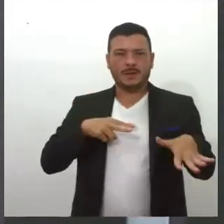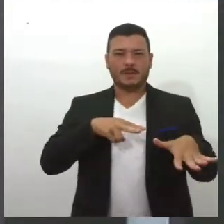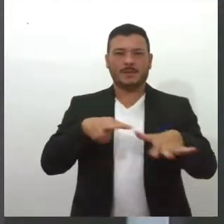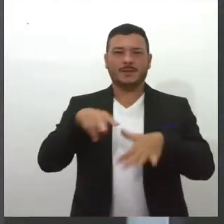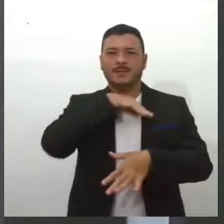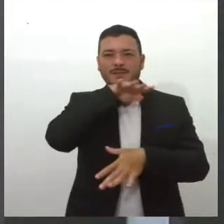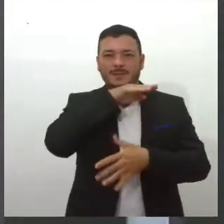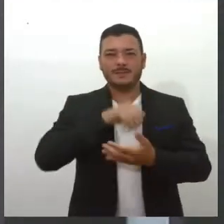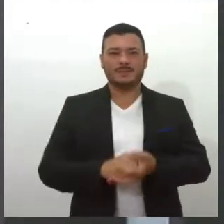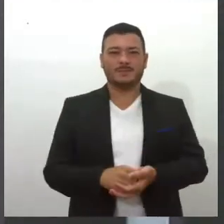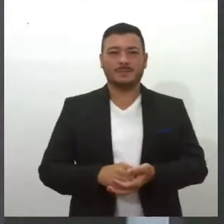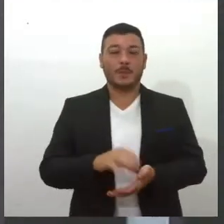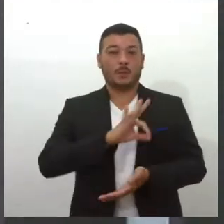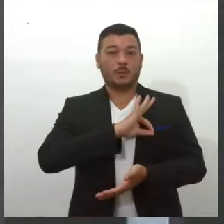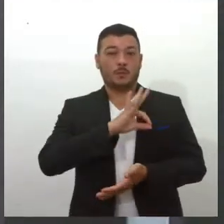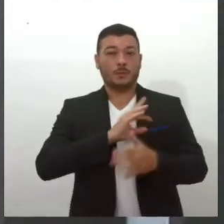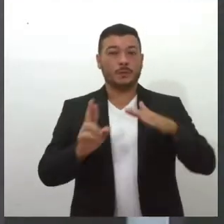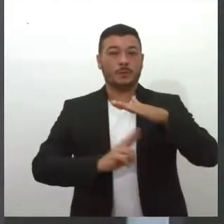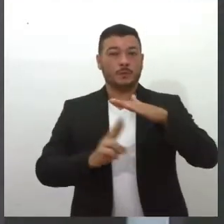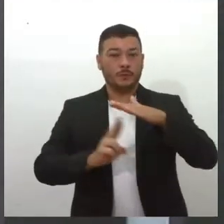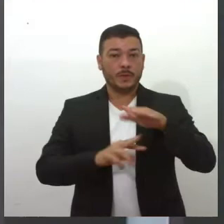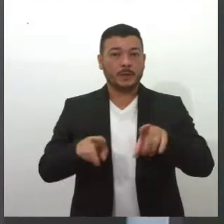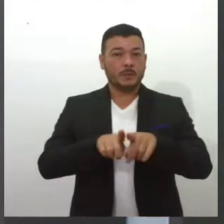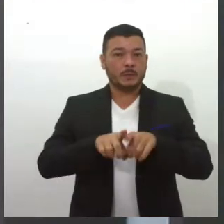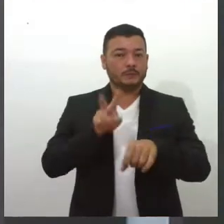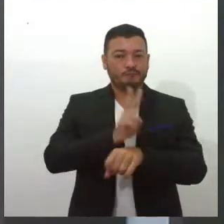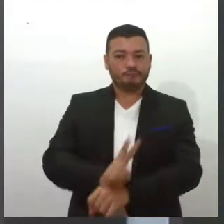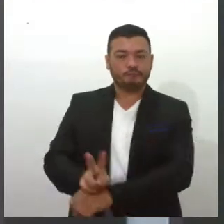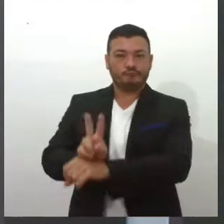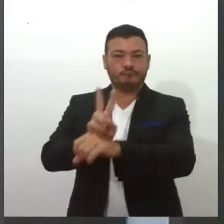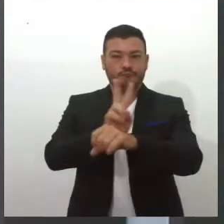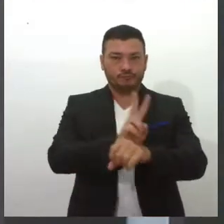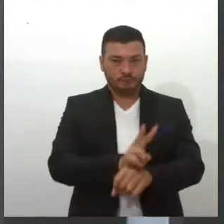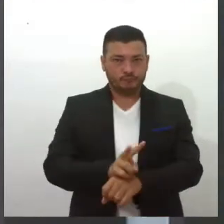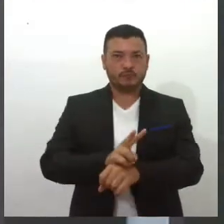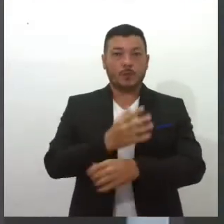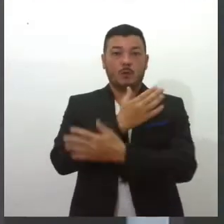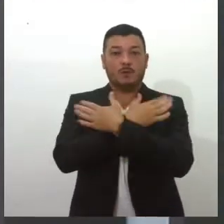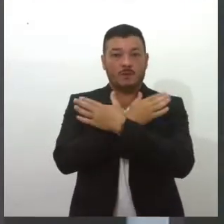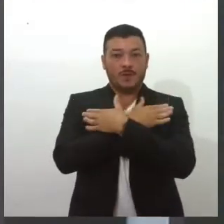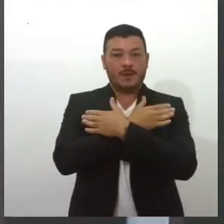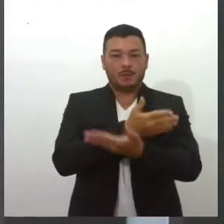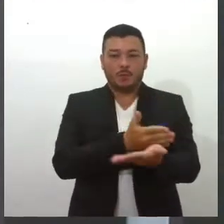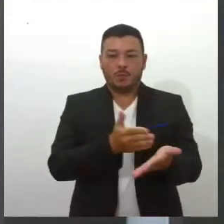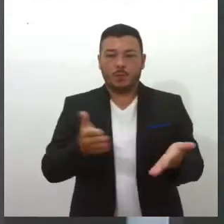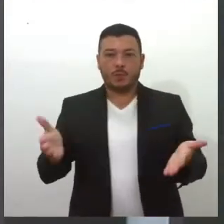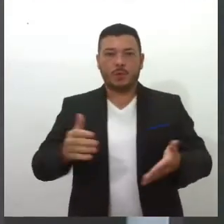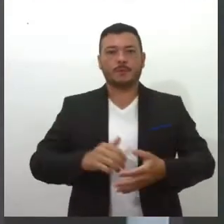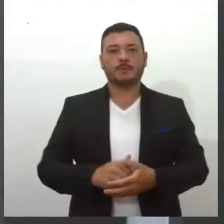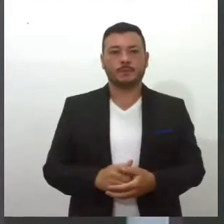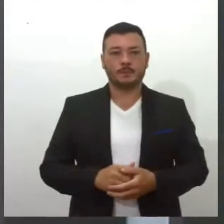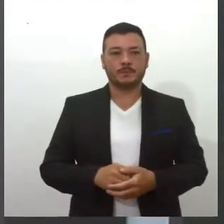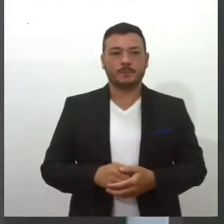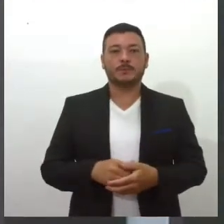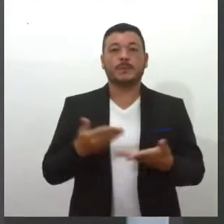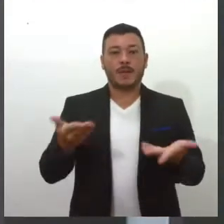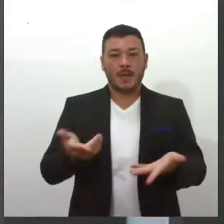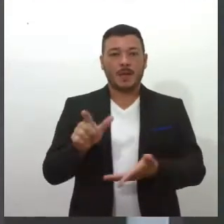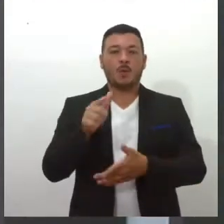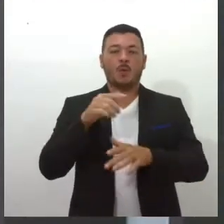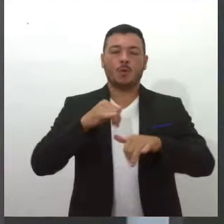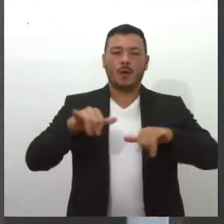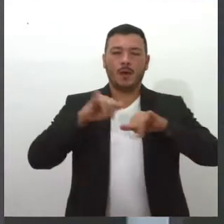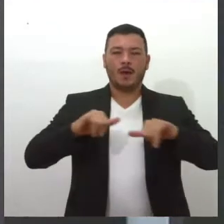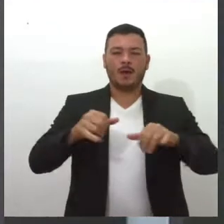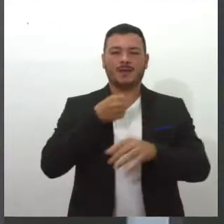Animais. Polícia Rodoviária Estadual intensifica as fiscalizações durante o feriadão de Nossa Senhora Aparecida. Esses e outros assuntos